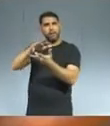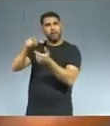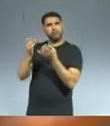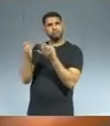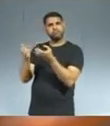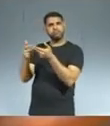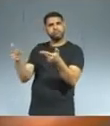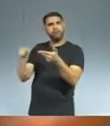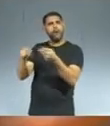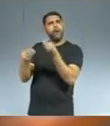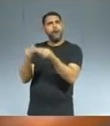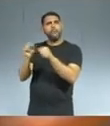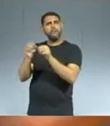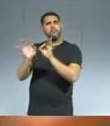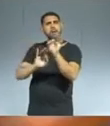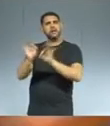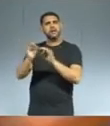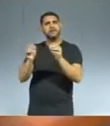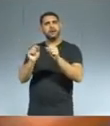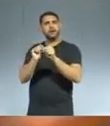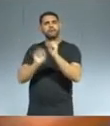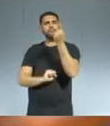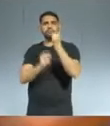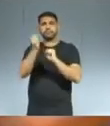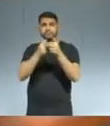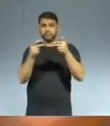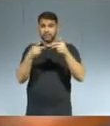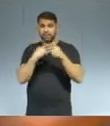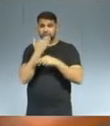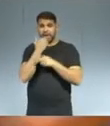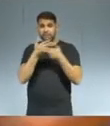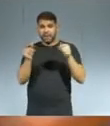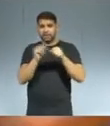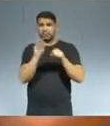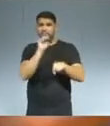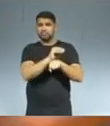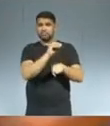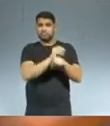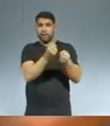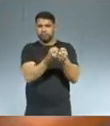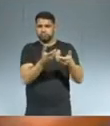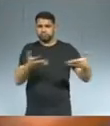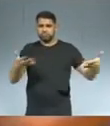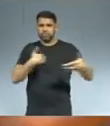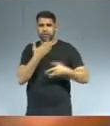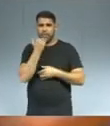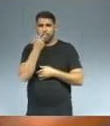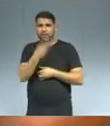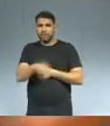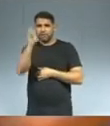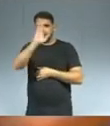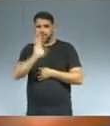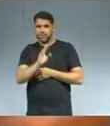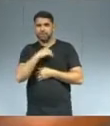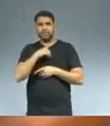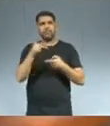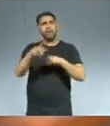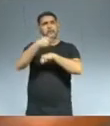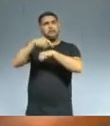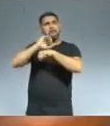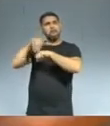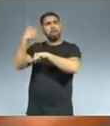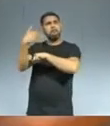e nesse sentido como planejar a produção de alimentos abastecer as mesas do mundo e as mesas dos brasileiros